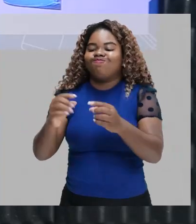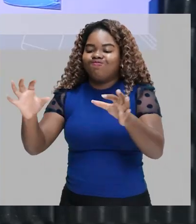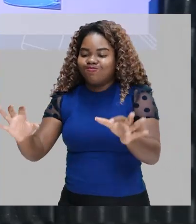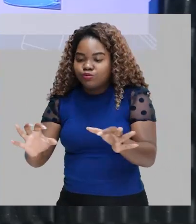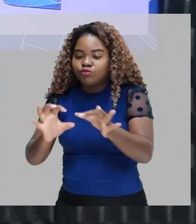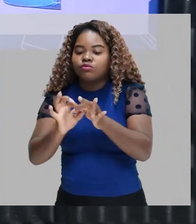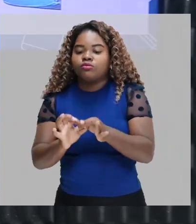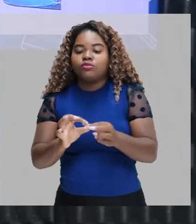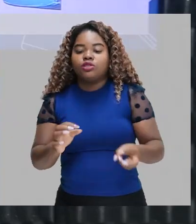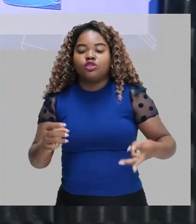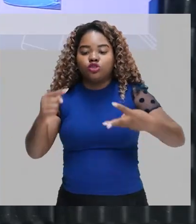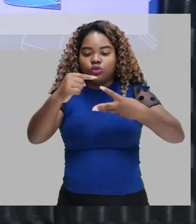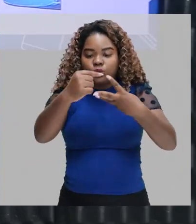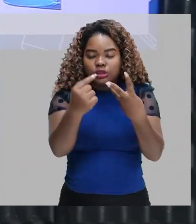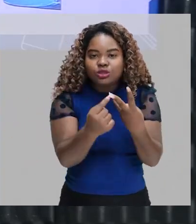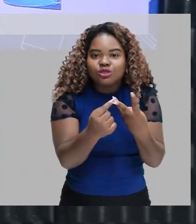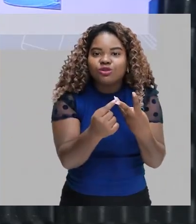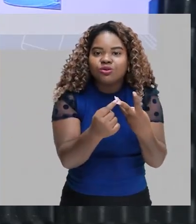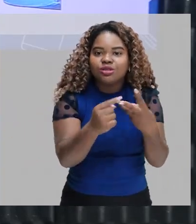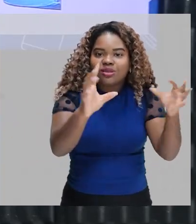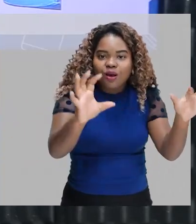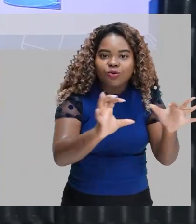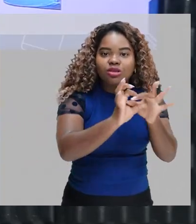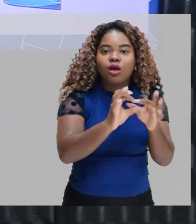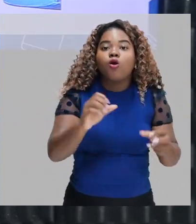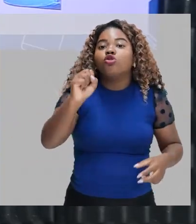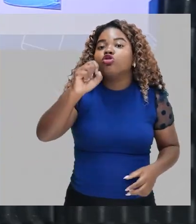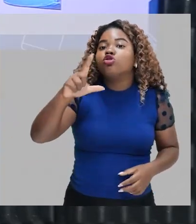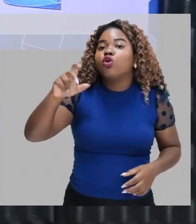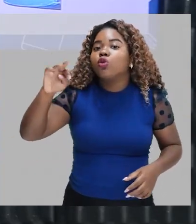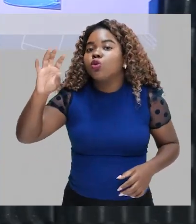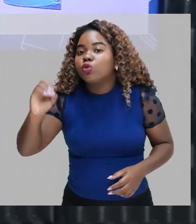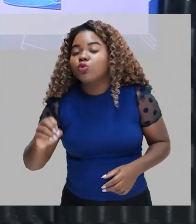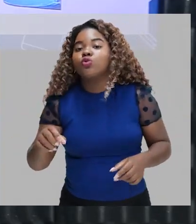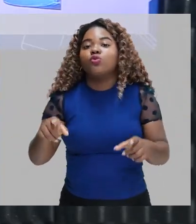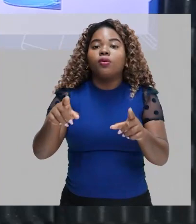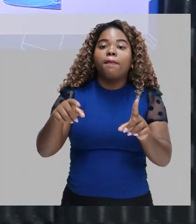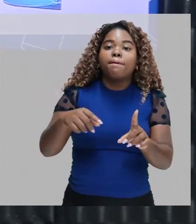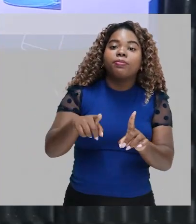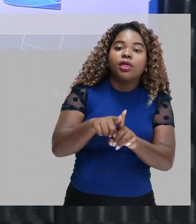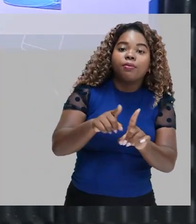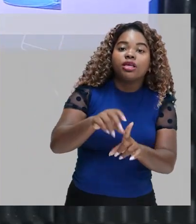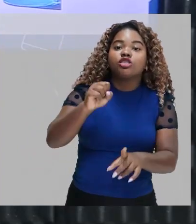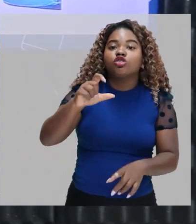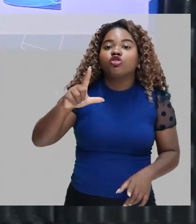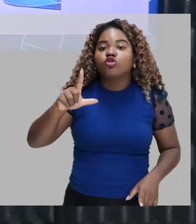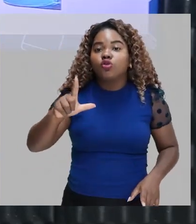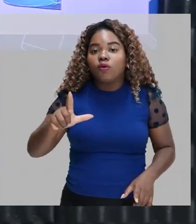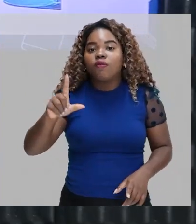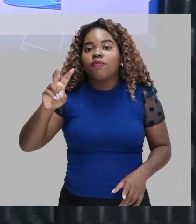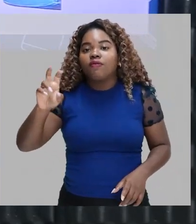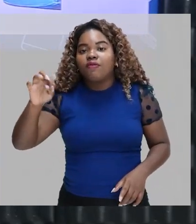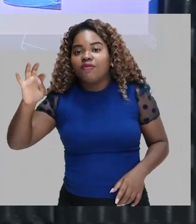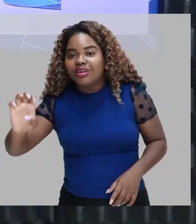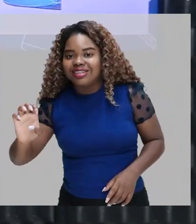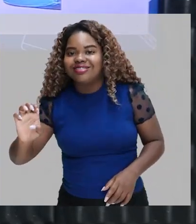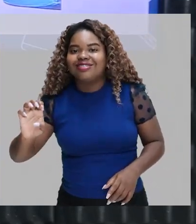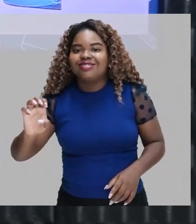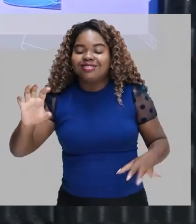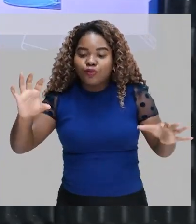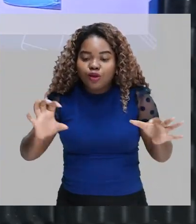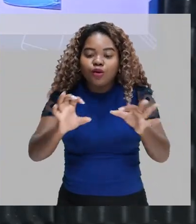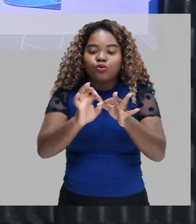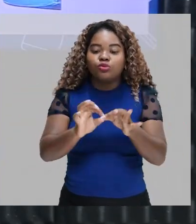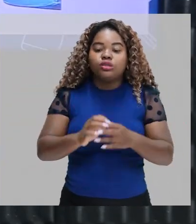soluto com o solvente. Aqui no exemplo, eu estou trazendo o sulfato de cobre, né, e ele vai estar